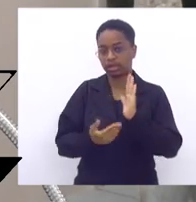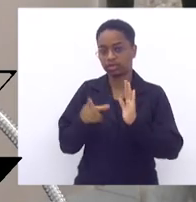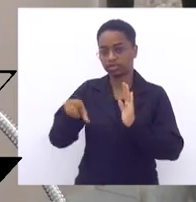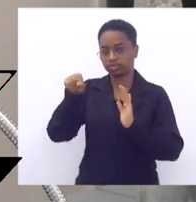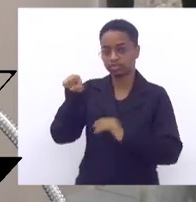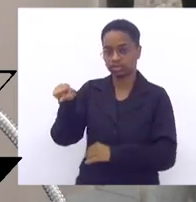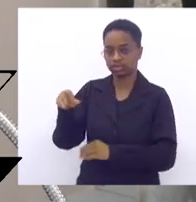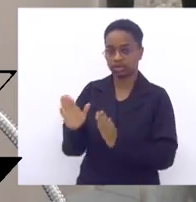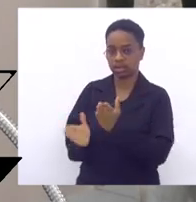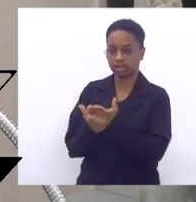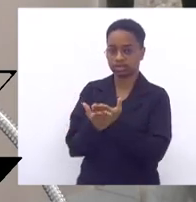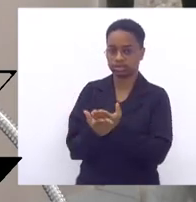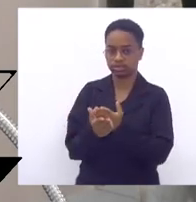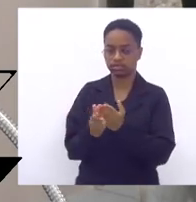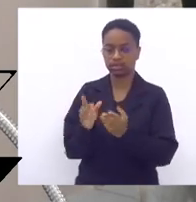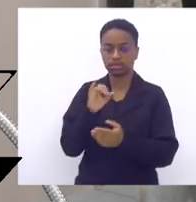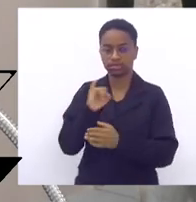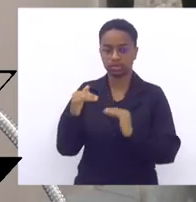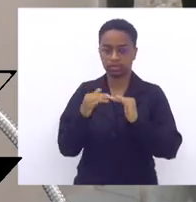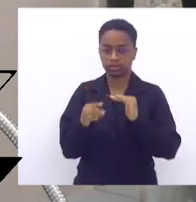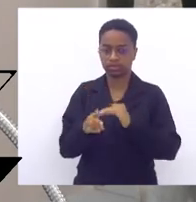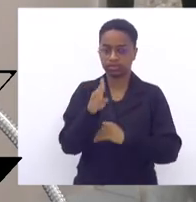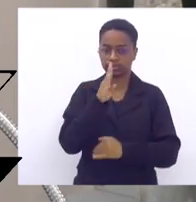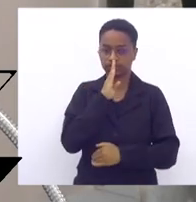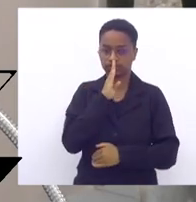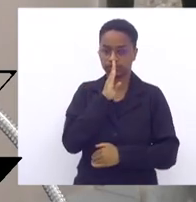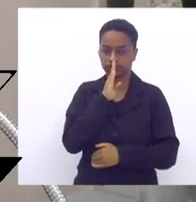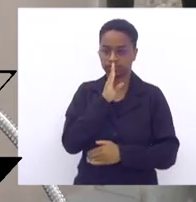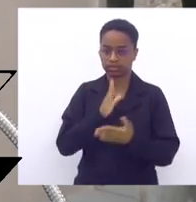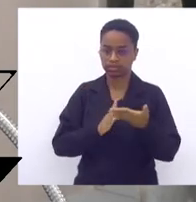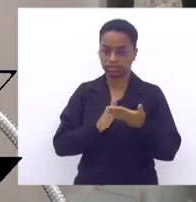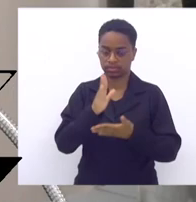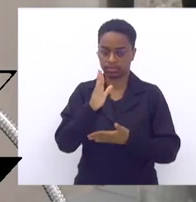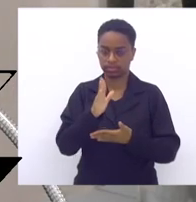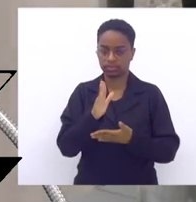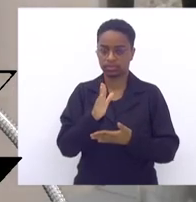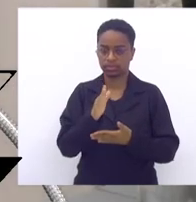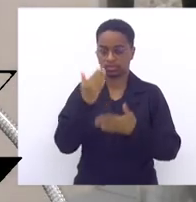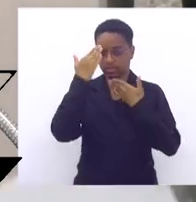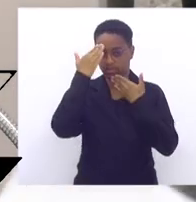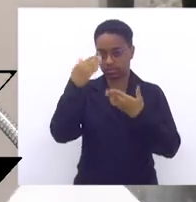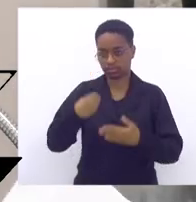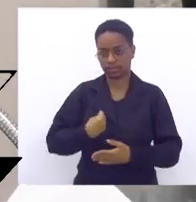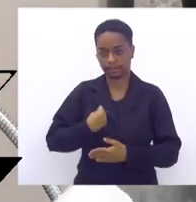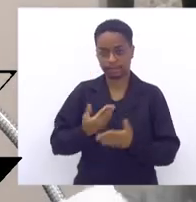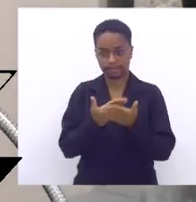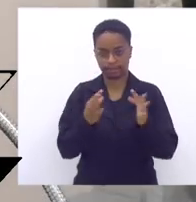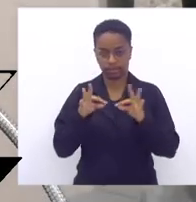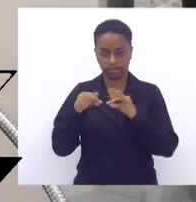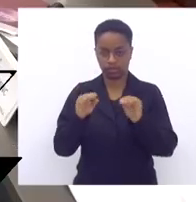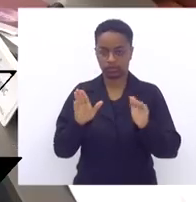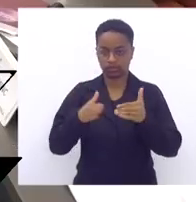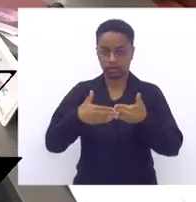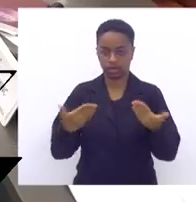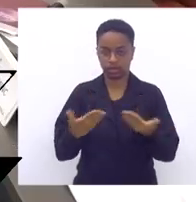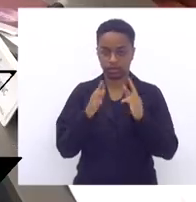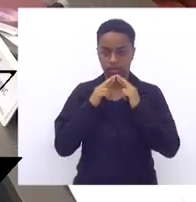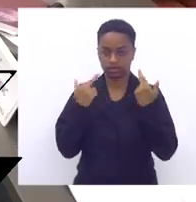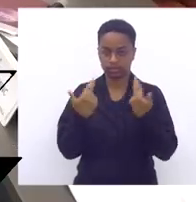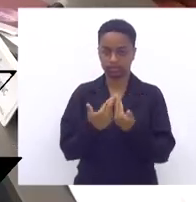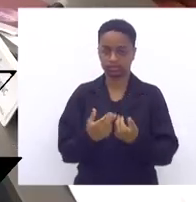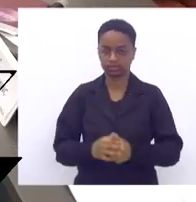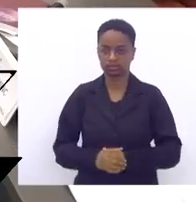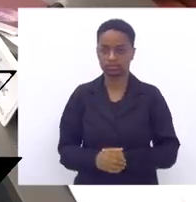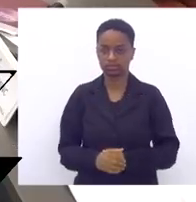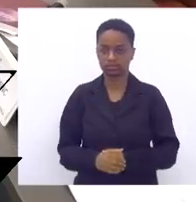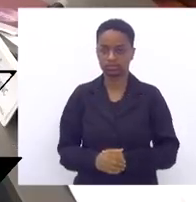pela anexação. Os senhores que aprovam, permaneçam como estão. Aprovado. Agradeço a presença de todos. Está encerrada a sessão. Apenas